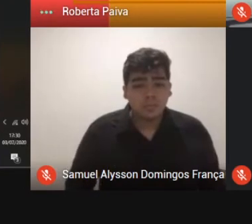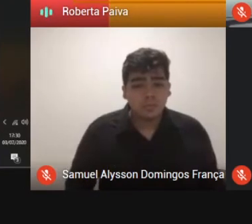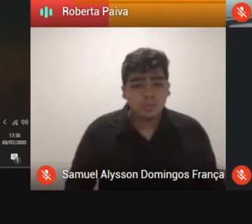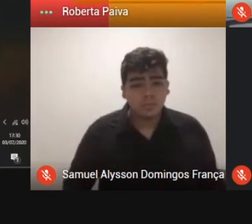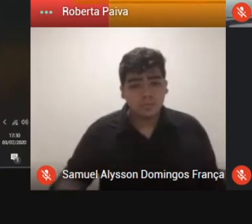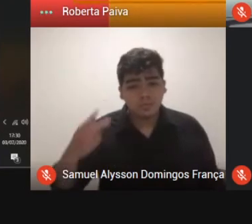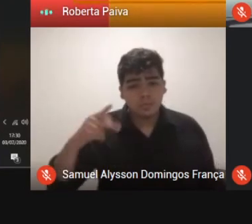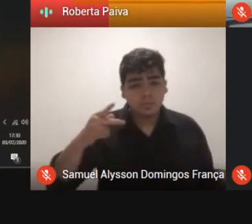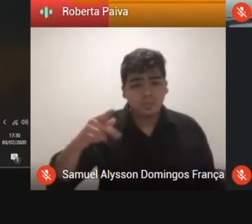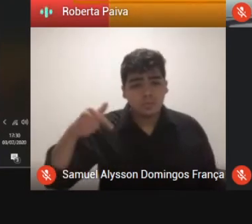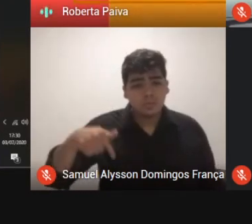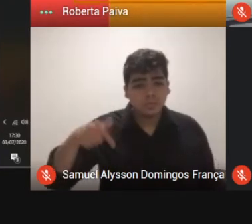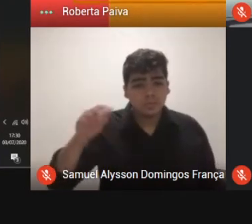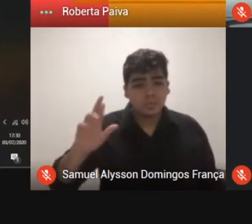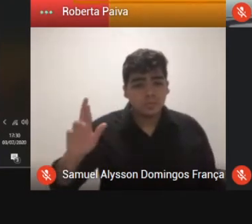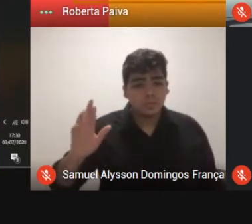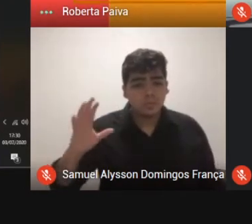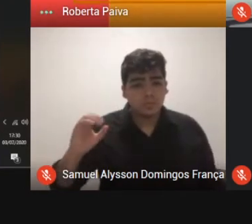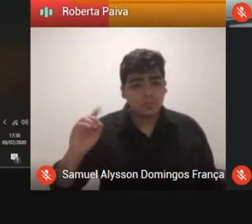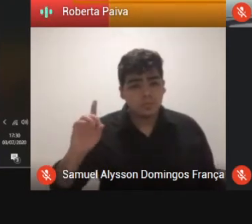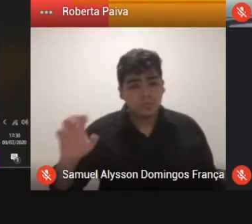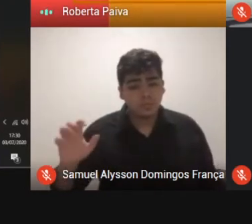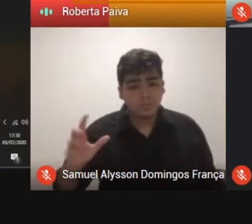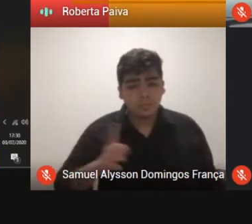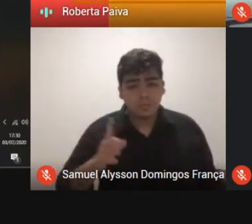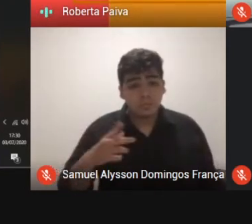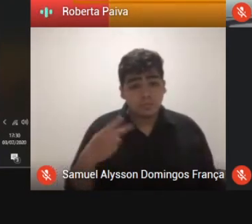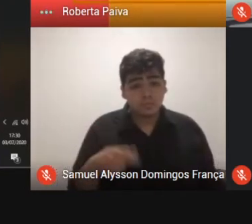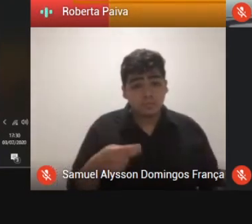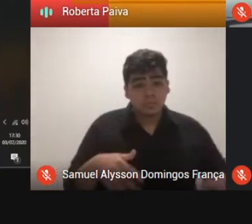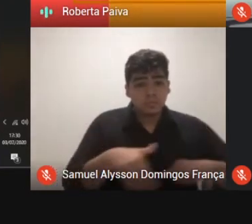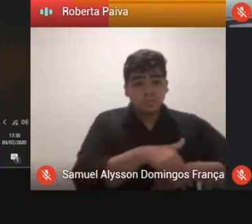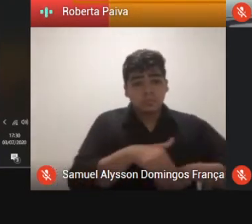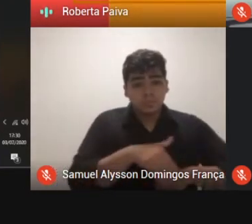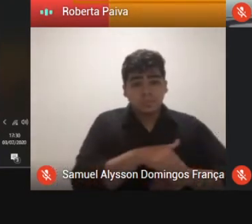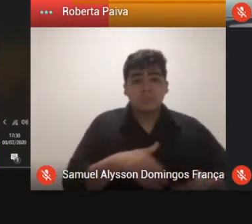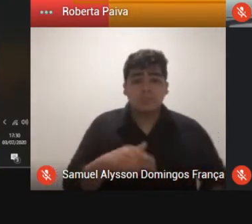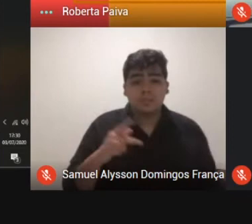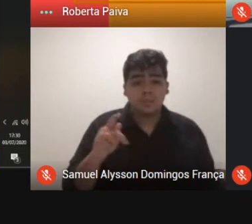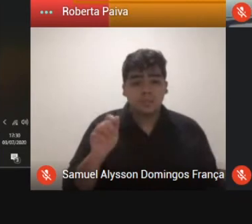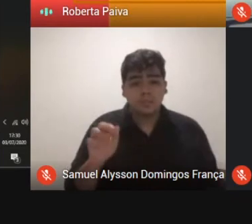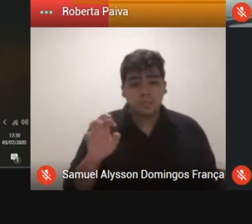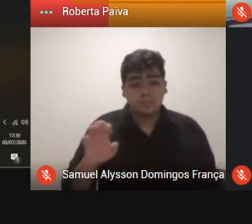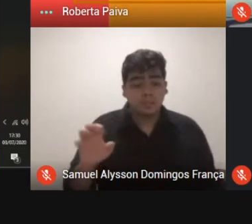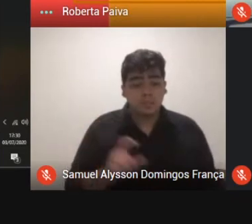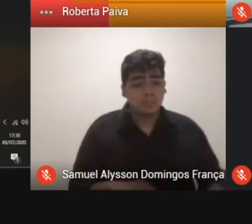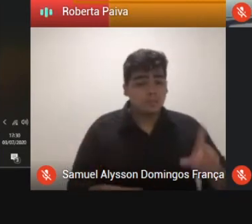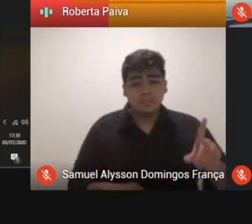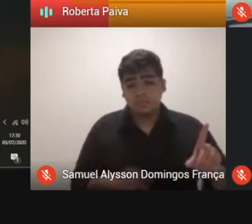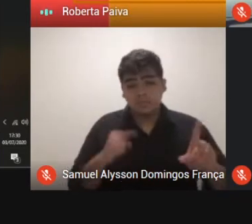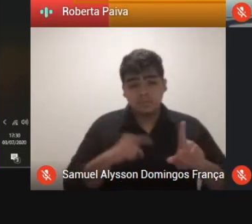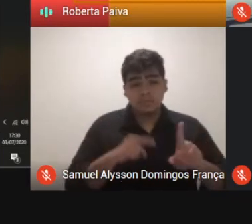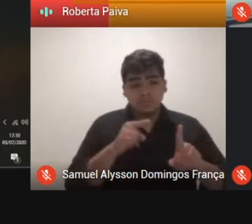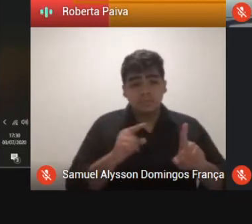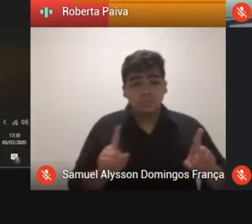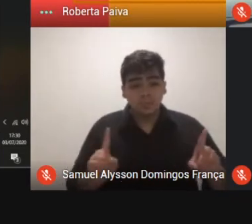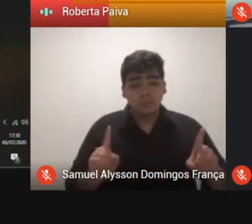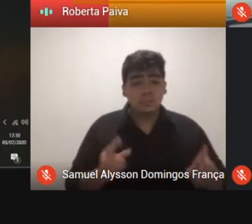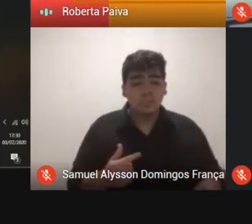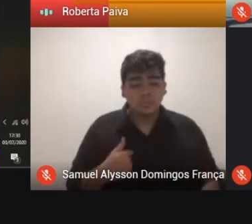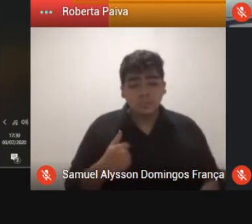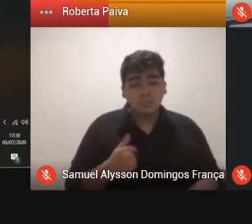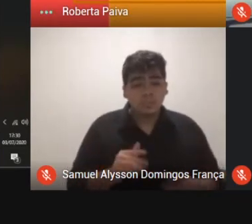Code, tá? Na rua, o Parklet, eu coloquei na escala de 1 para 1, certo? E aí eu vou passar para vocês